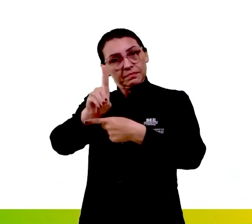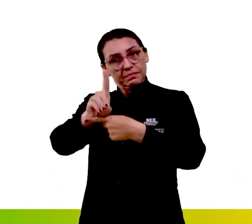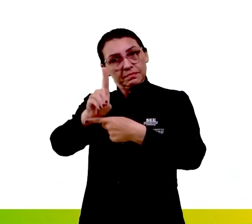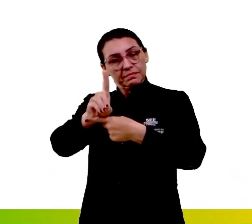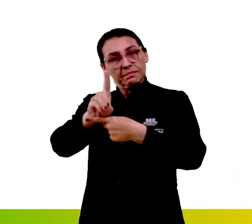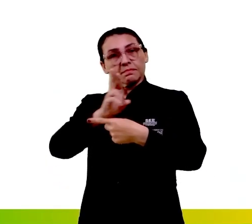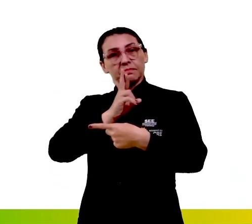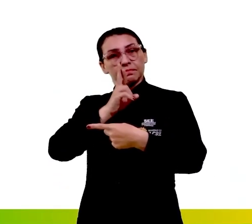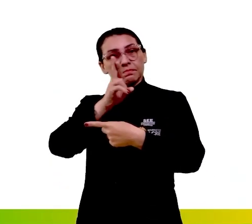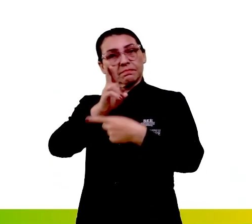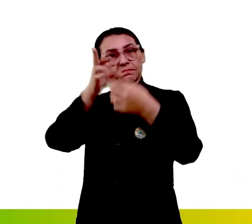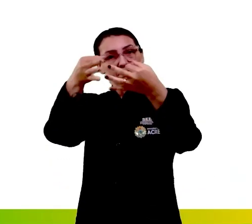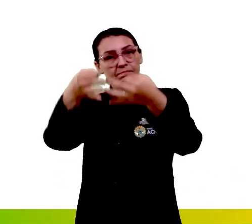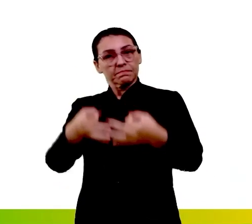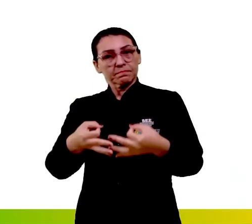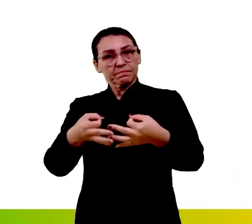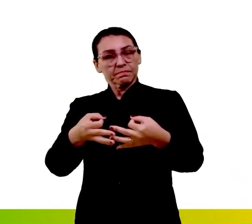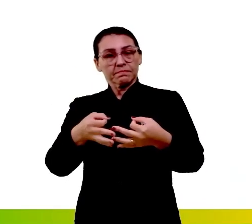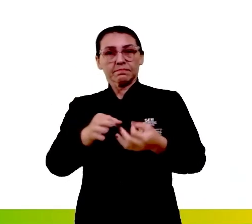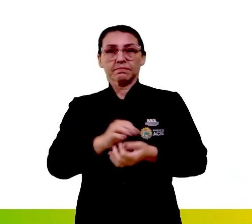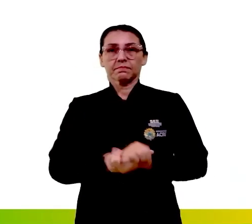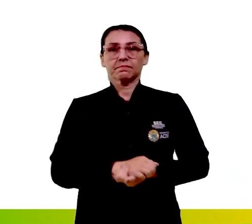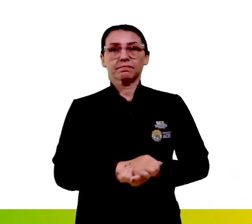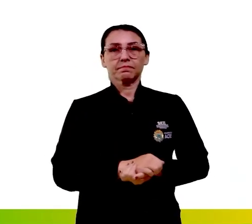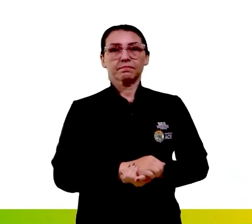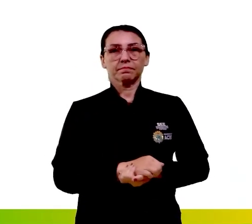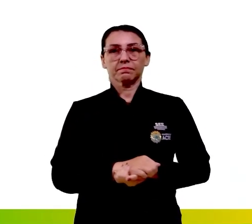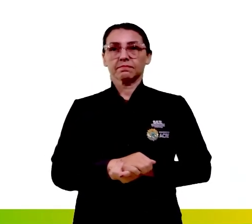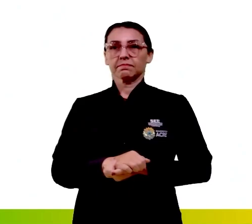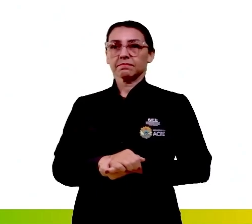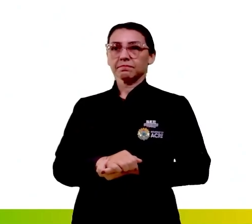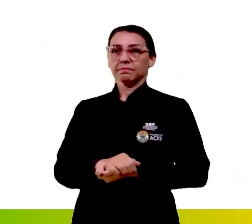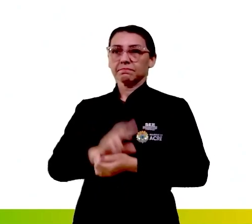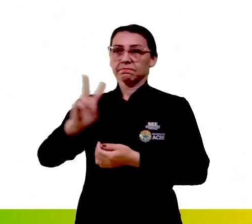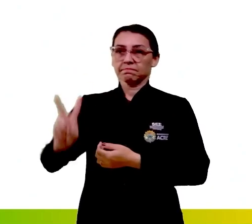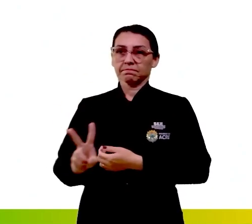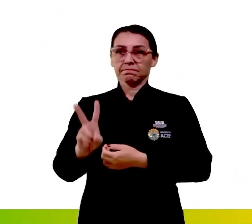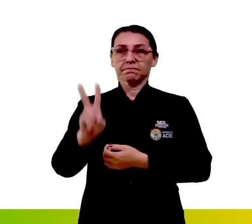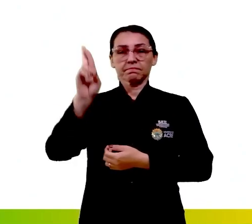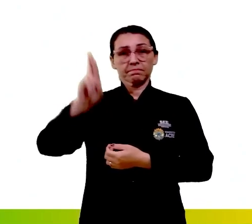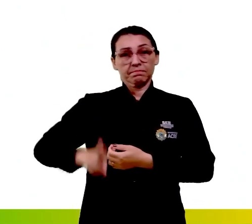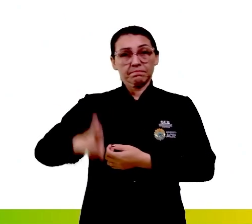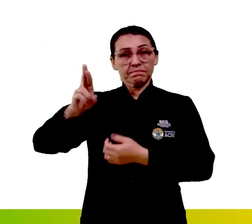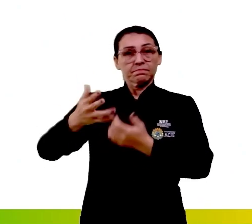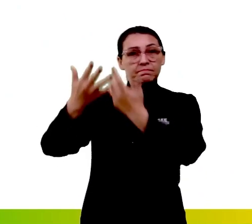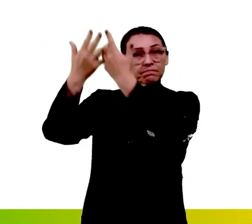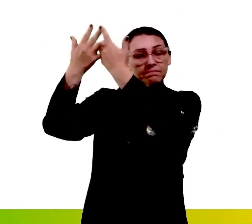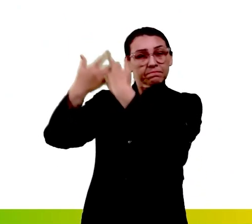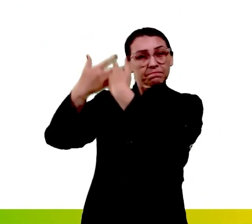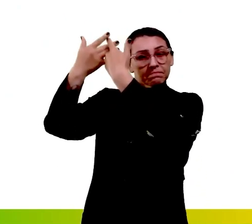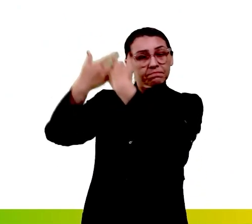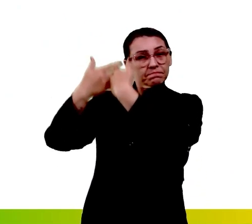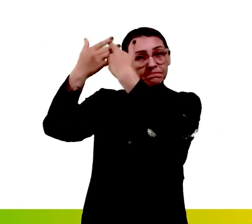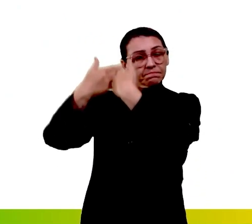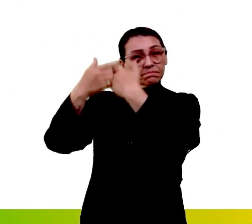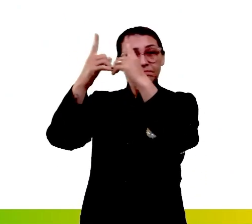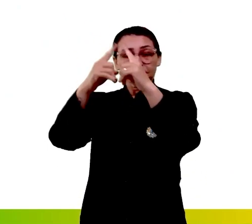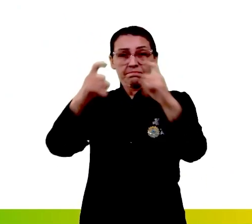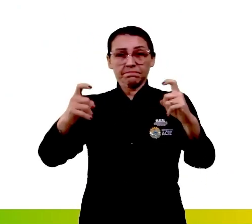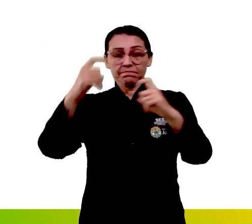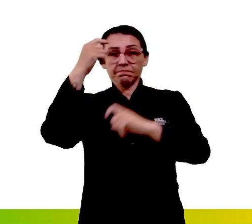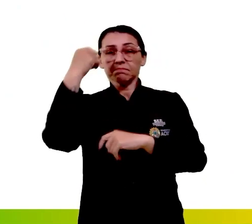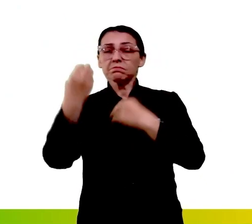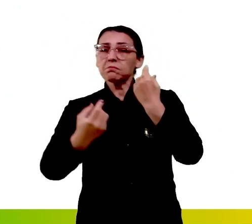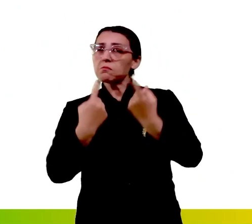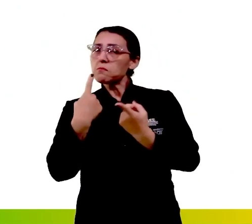Como resposta correta a essa primeira atividade, nós temos letra D, valorização da razão e do pensamento científico. Por que